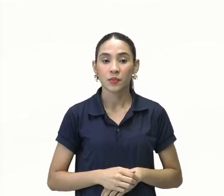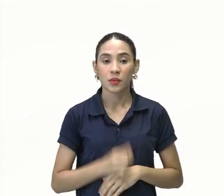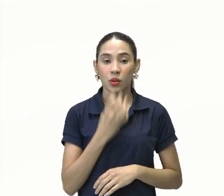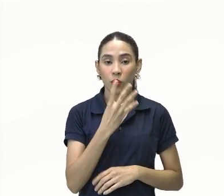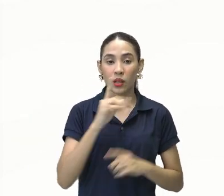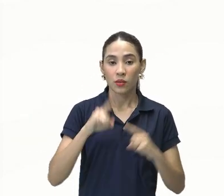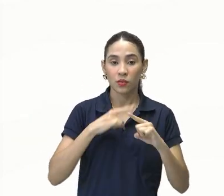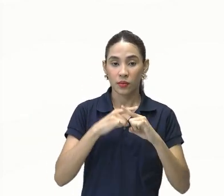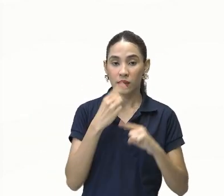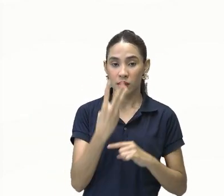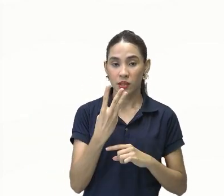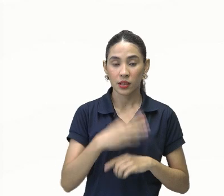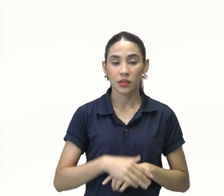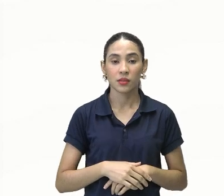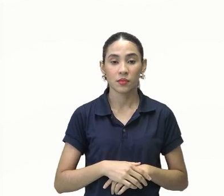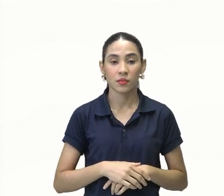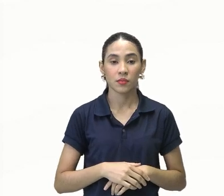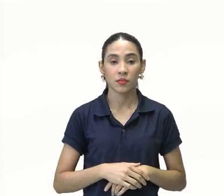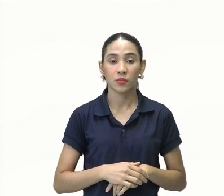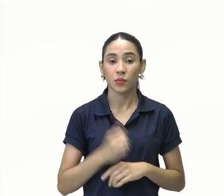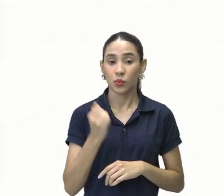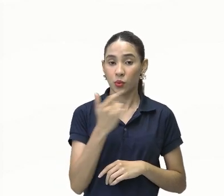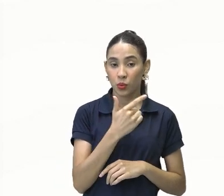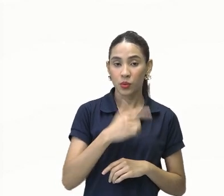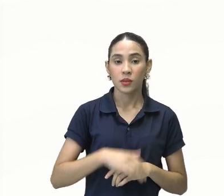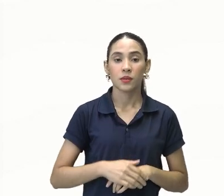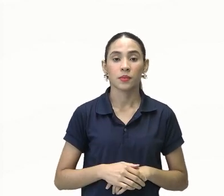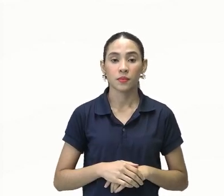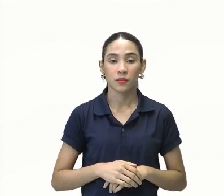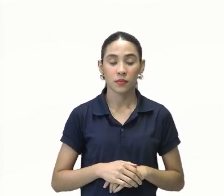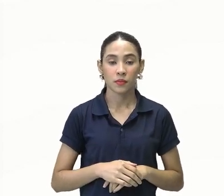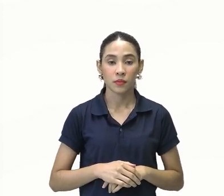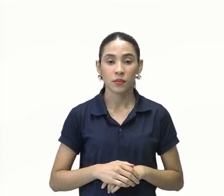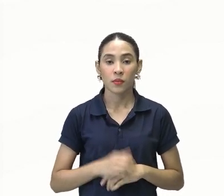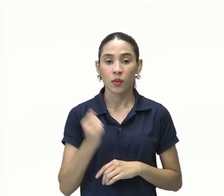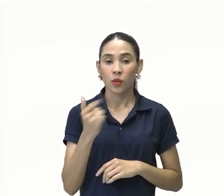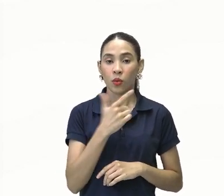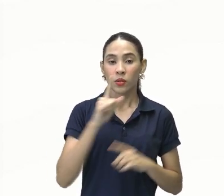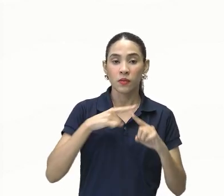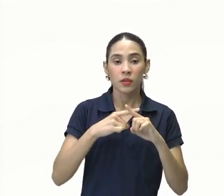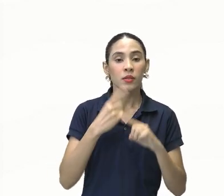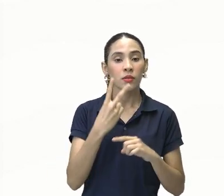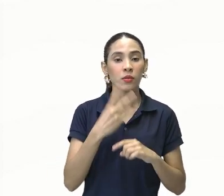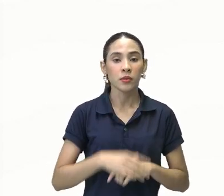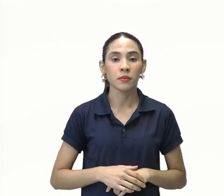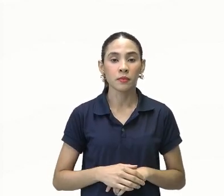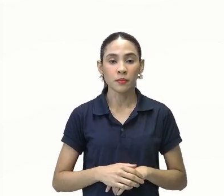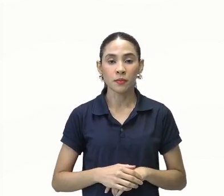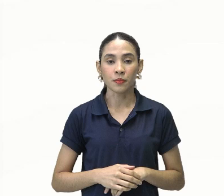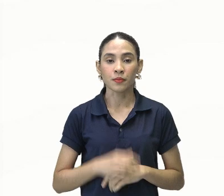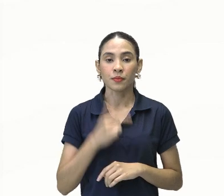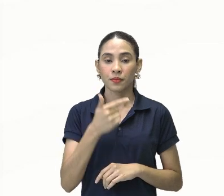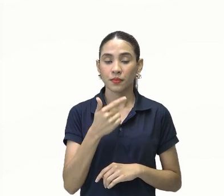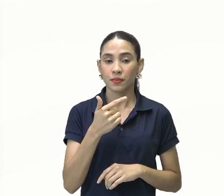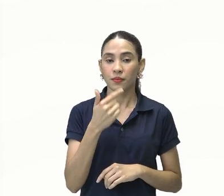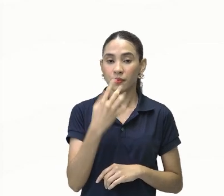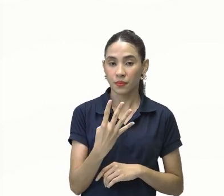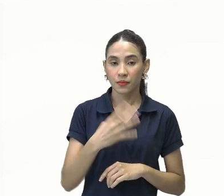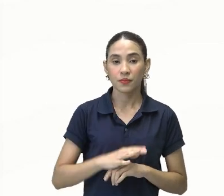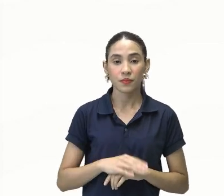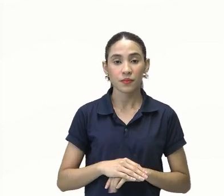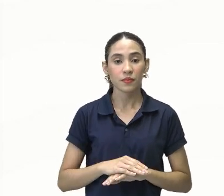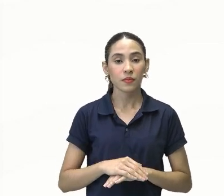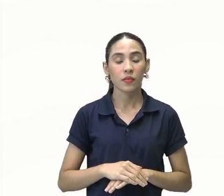4 vezes 3, que é 12. 12 vezes 2, que é 24. E